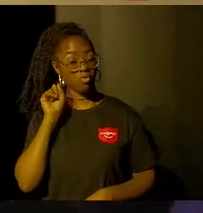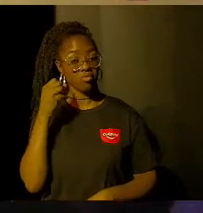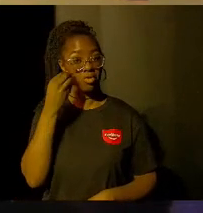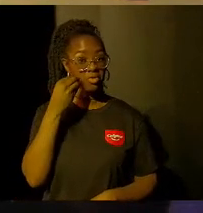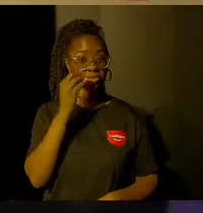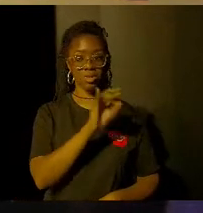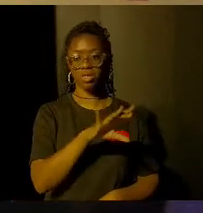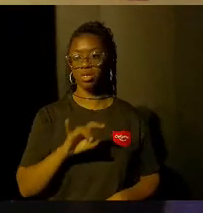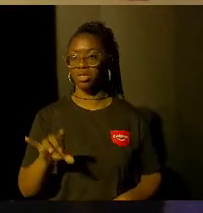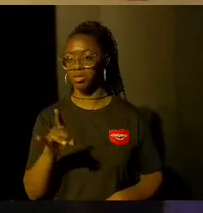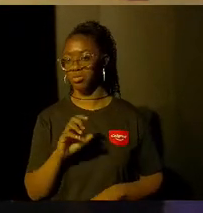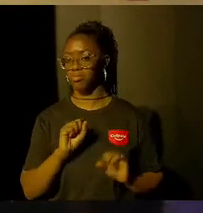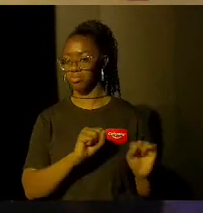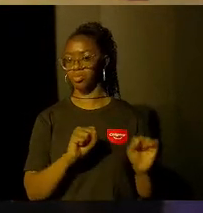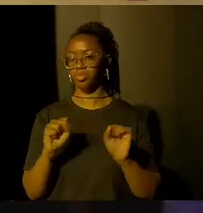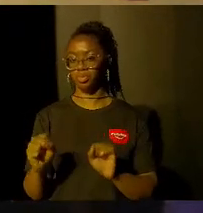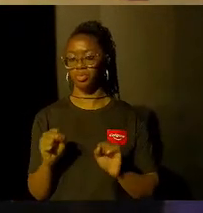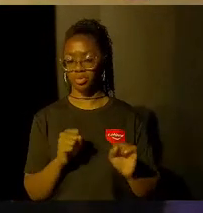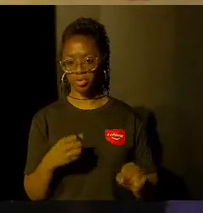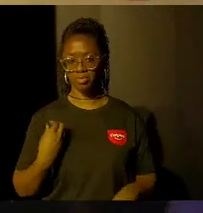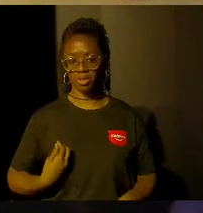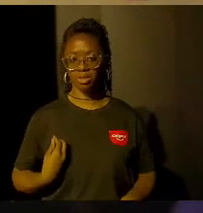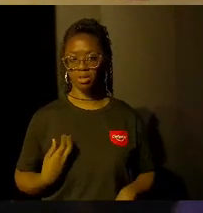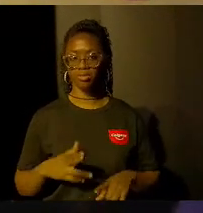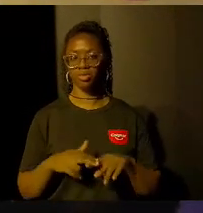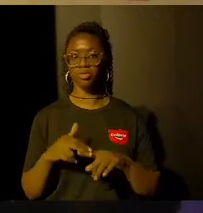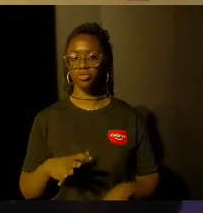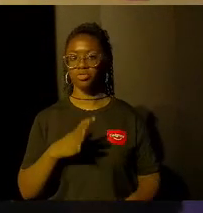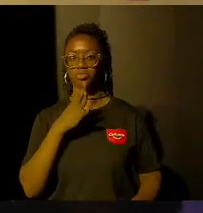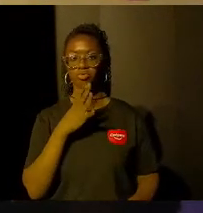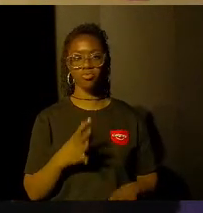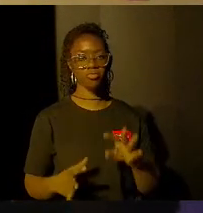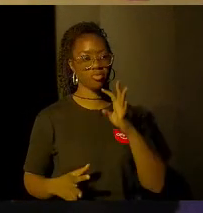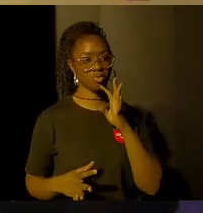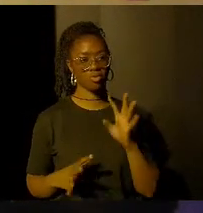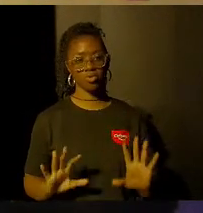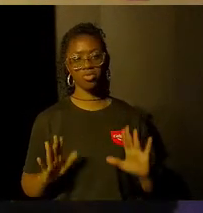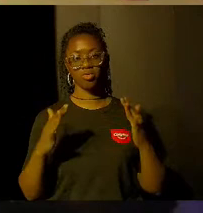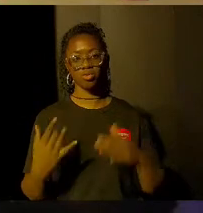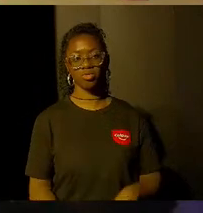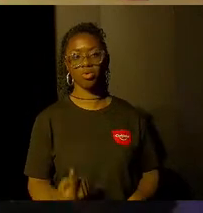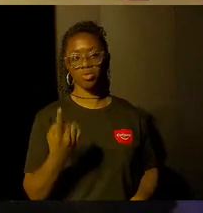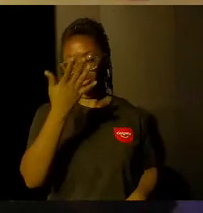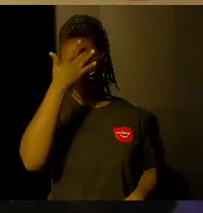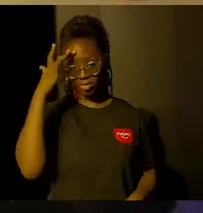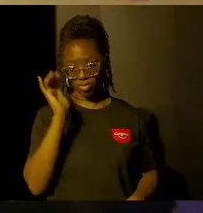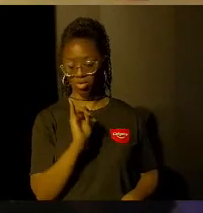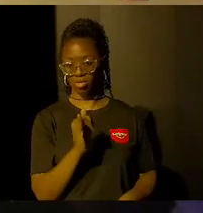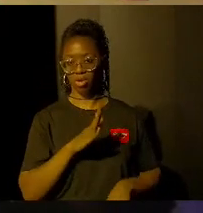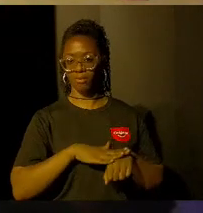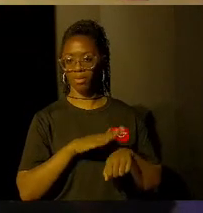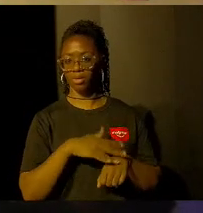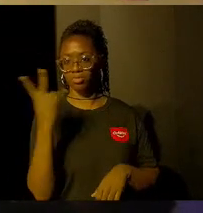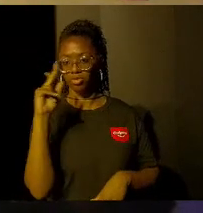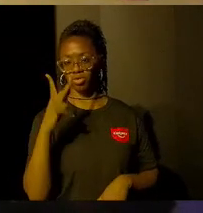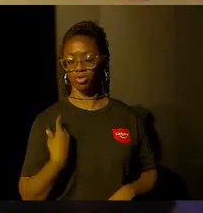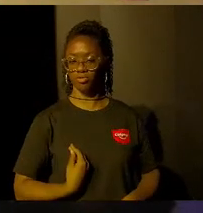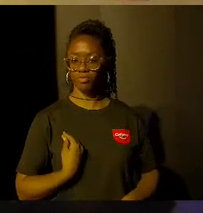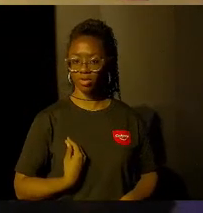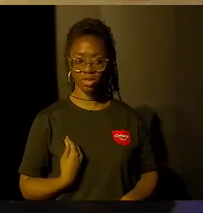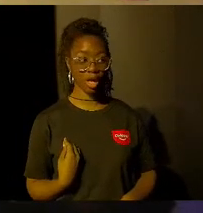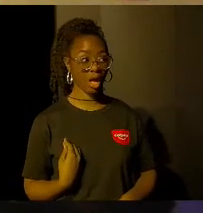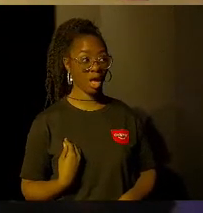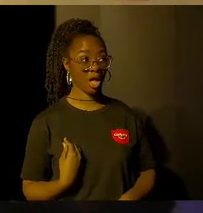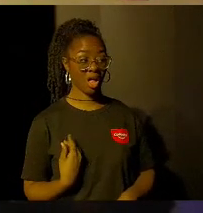participar de uma roda dessas porque as pessoas se reconhecem E aí quando uma pessoa conta própria história você fala nossa mas aconteceu